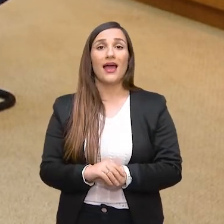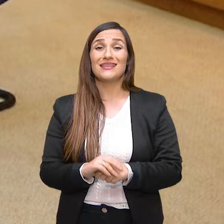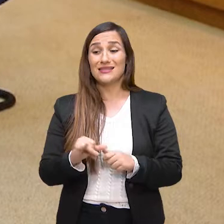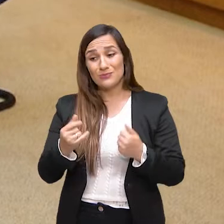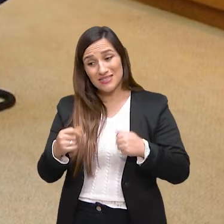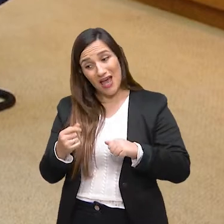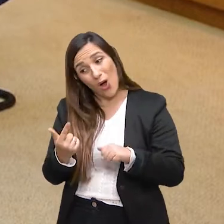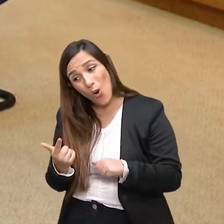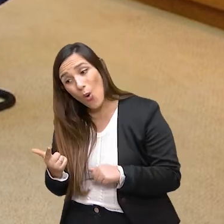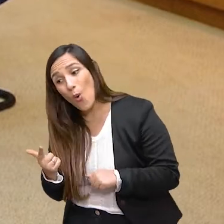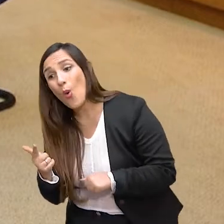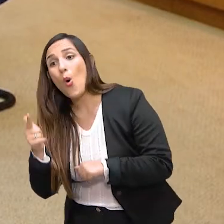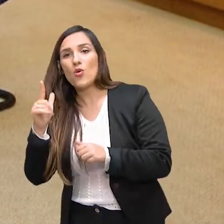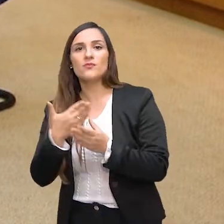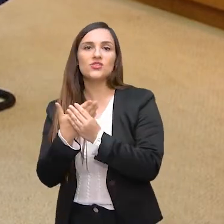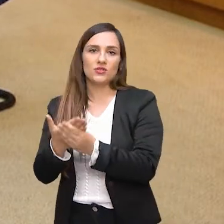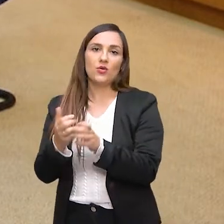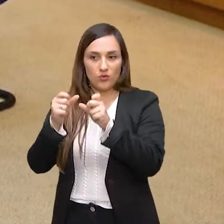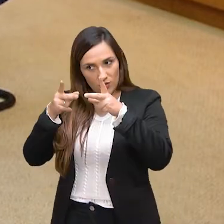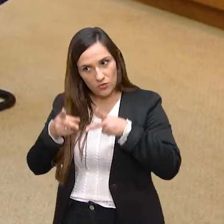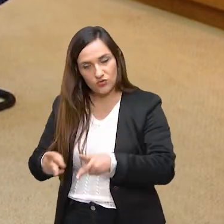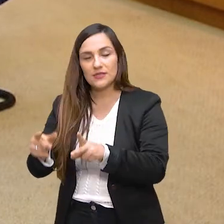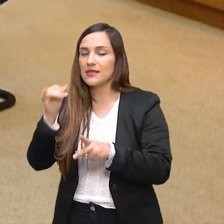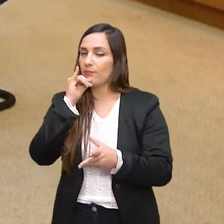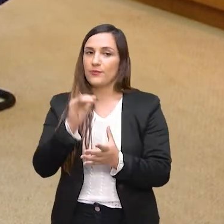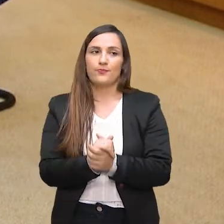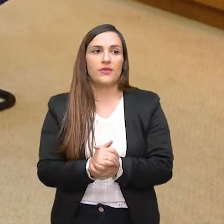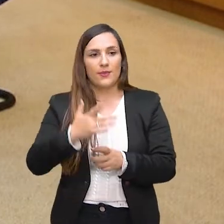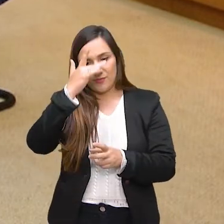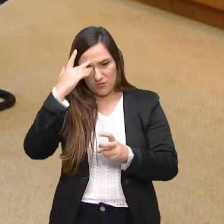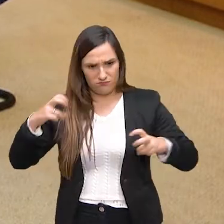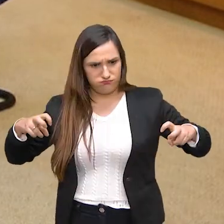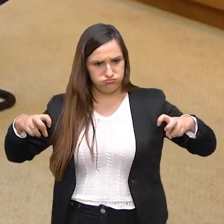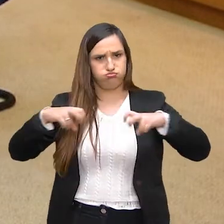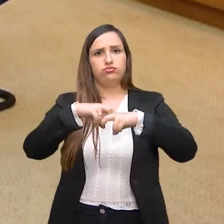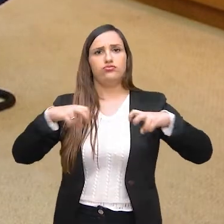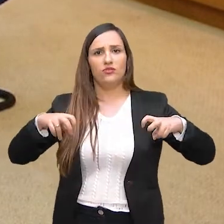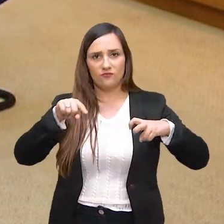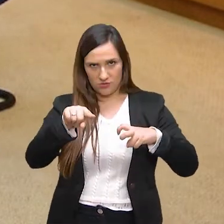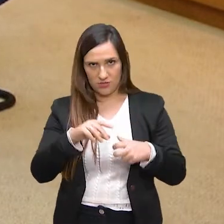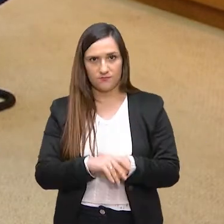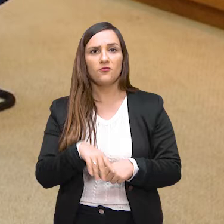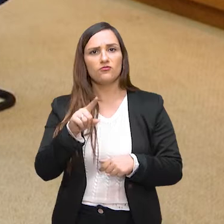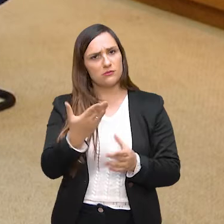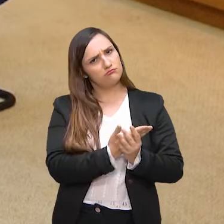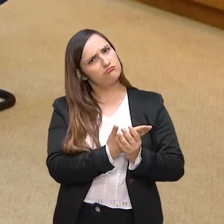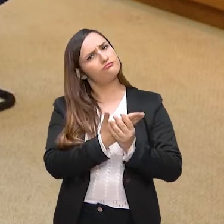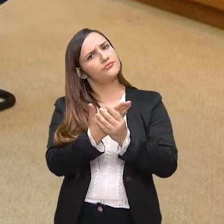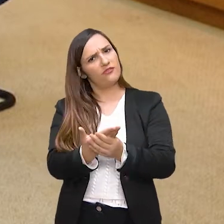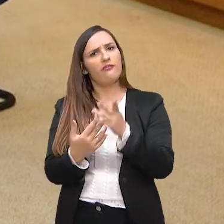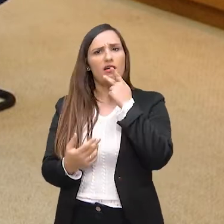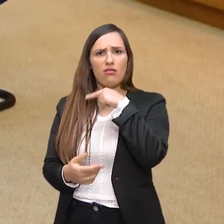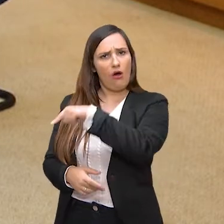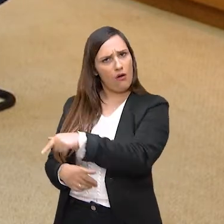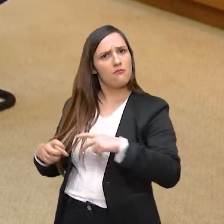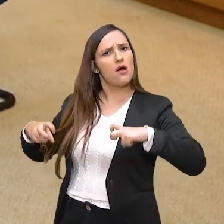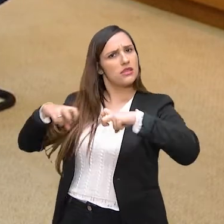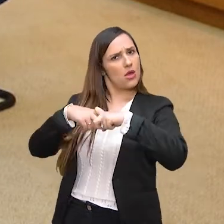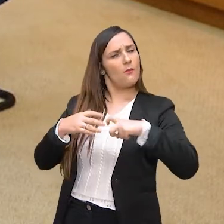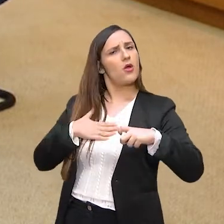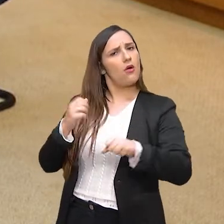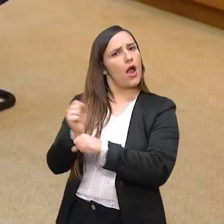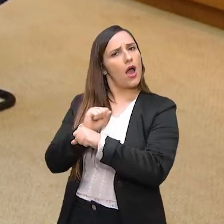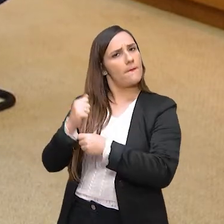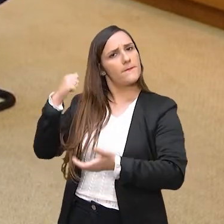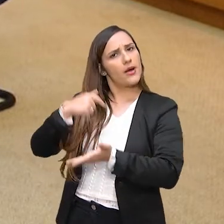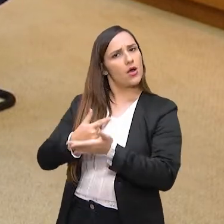bateu no teu carro e causou um dano aí de 10 mil reais. Você vai ao judiciário, apresenta uma petição inicial dizendo que o